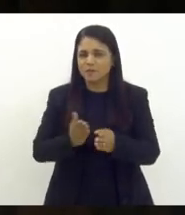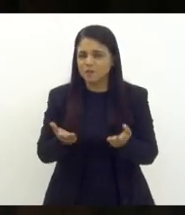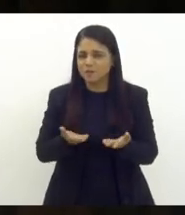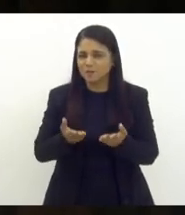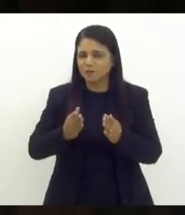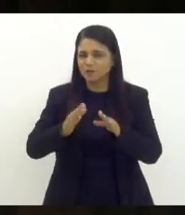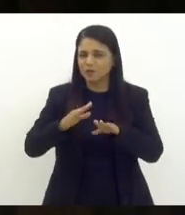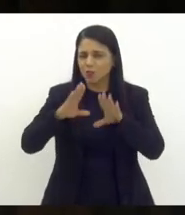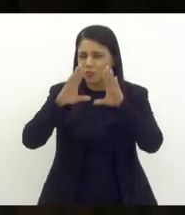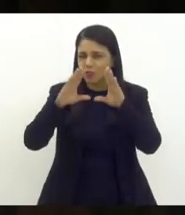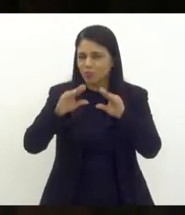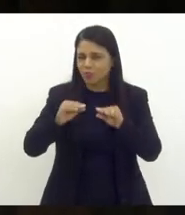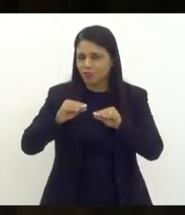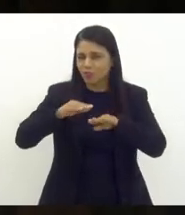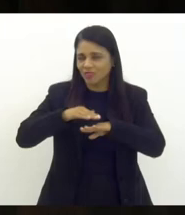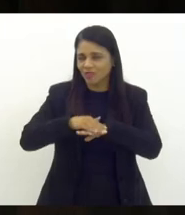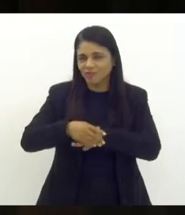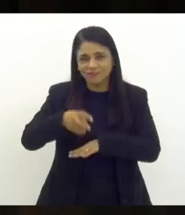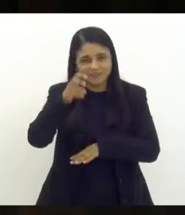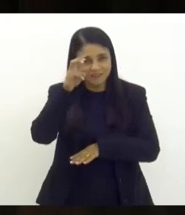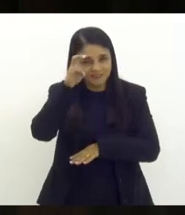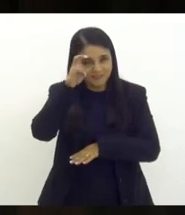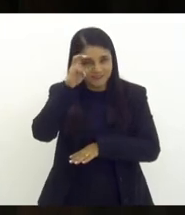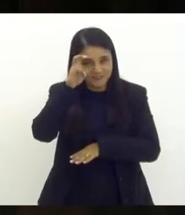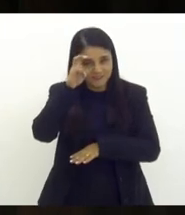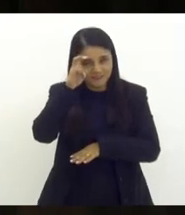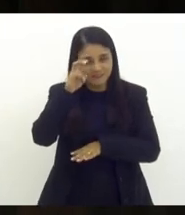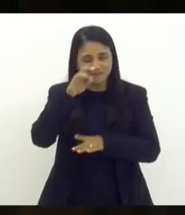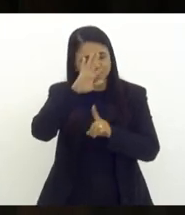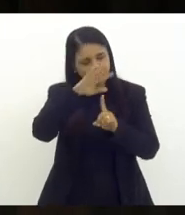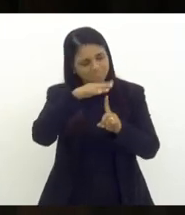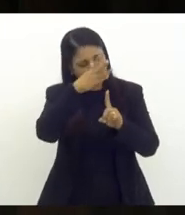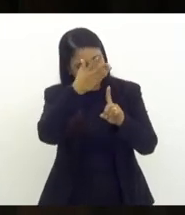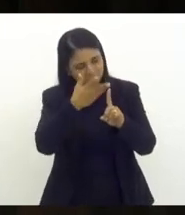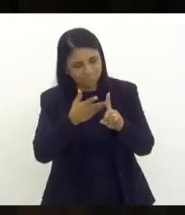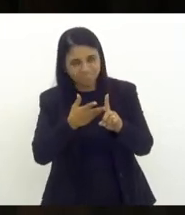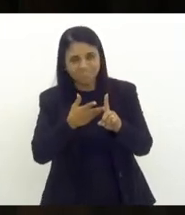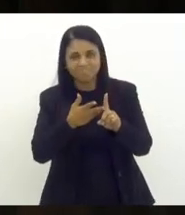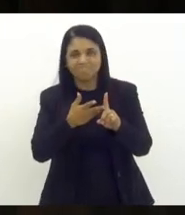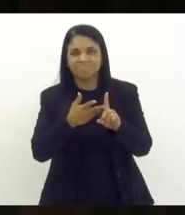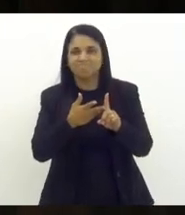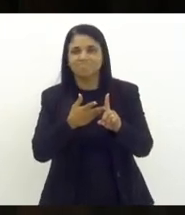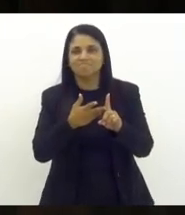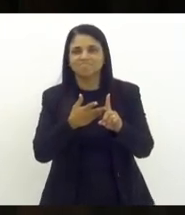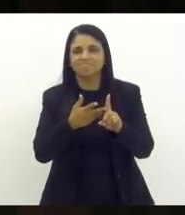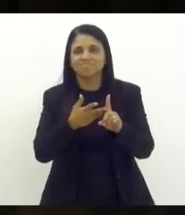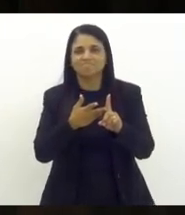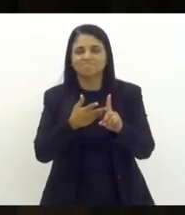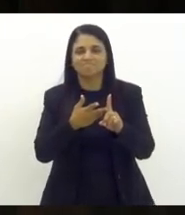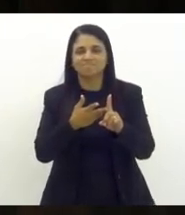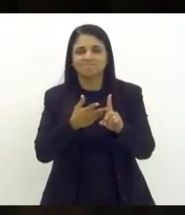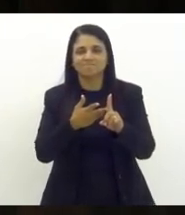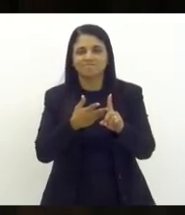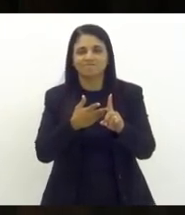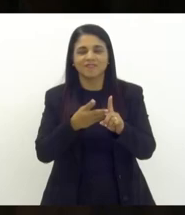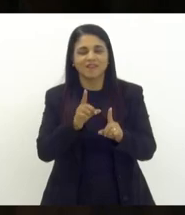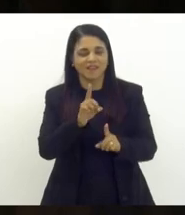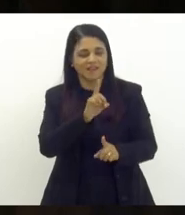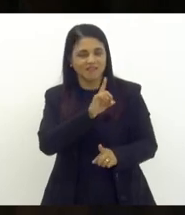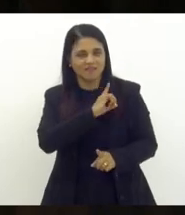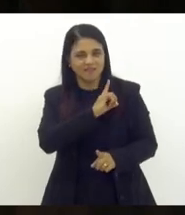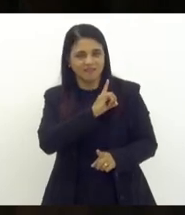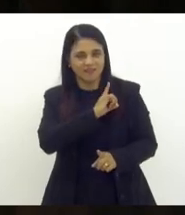de quinta-feira para prestigiar essa homenagem realizada a deleg de